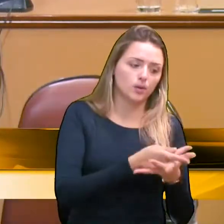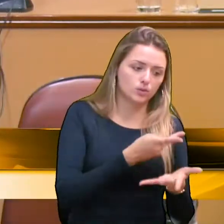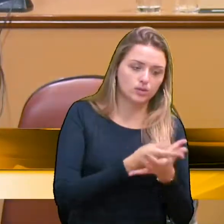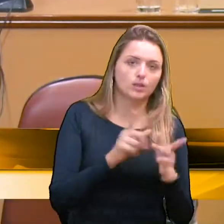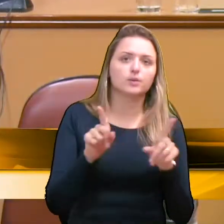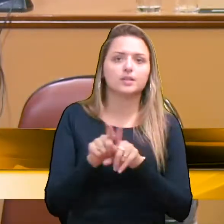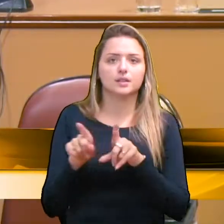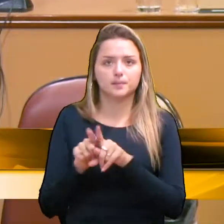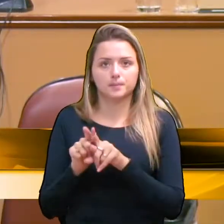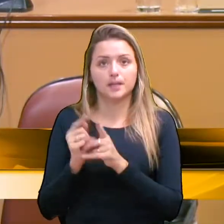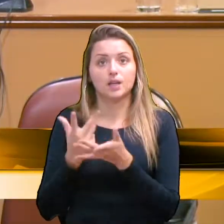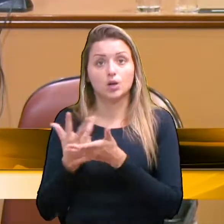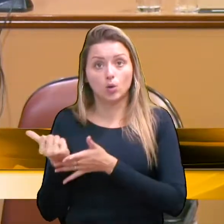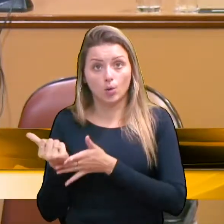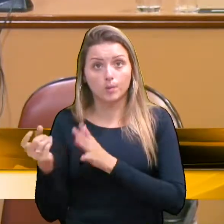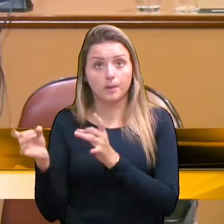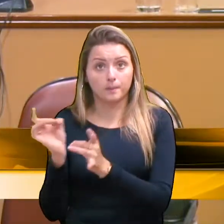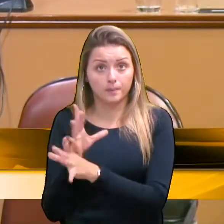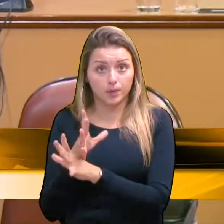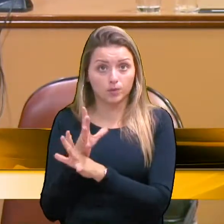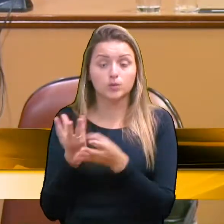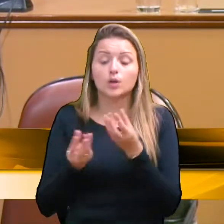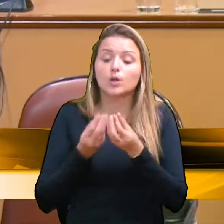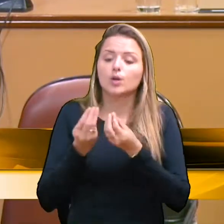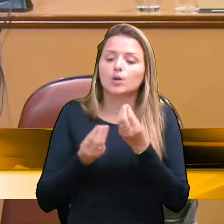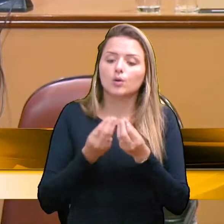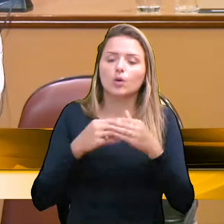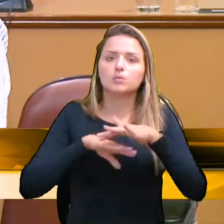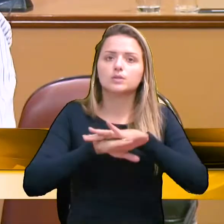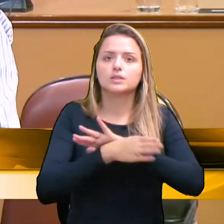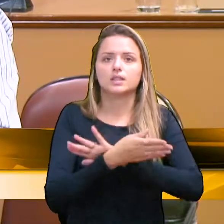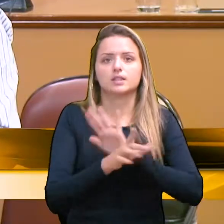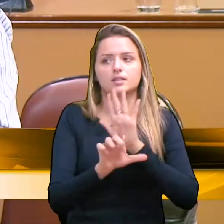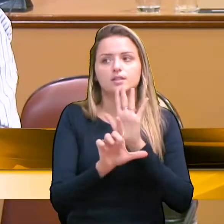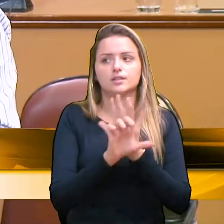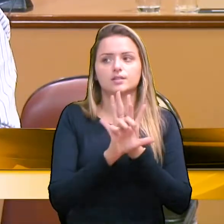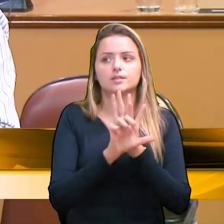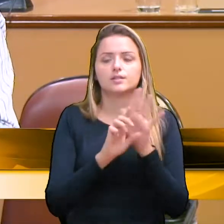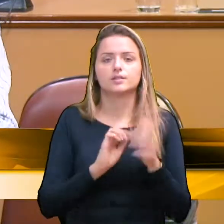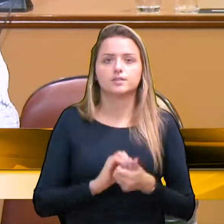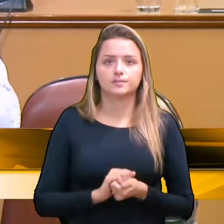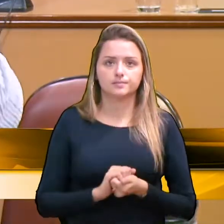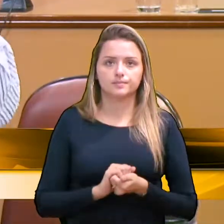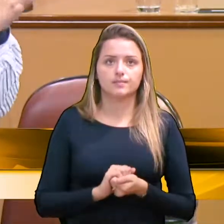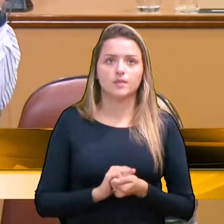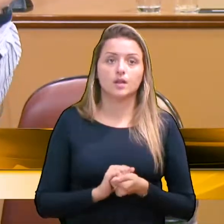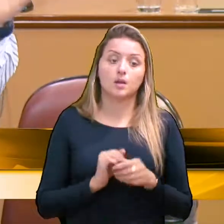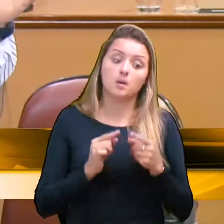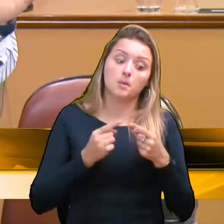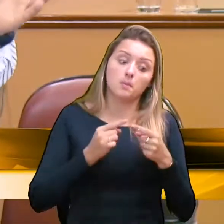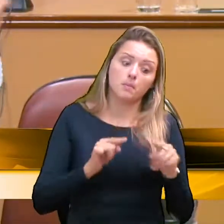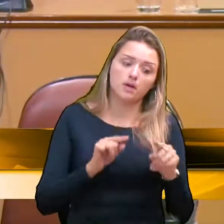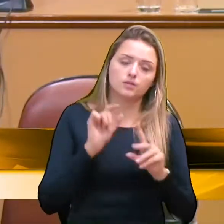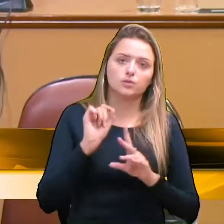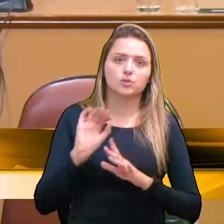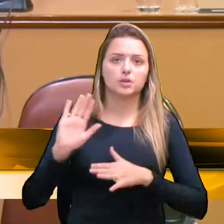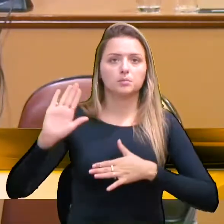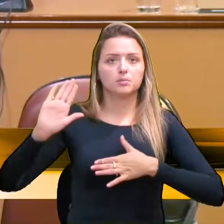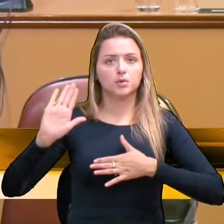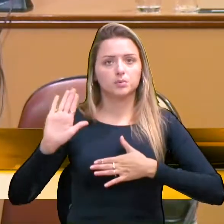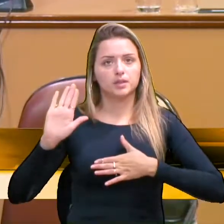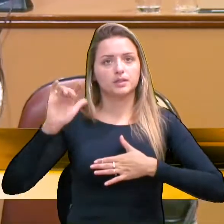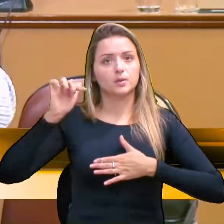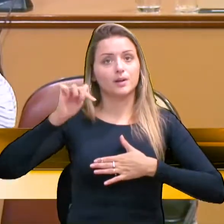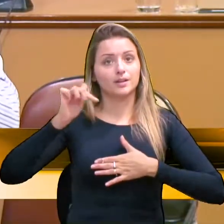comerciante, aonde que ele se enquadra dentro da legislação. Mas o que foi prometido aqui, concordo